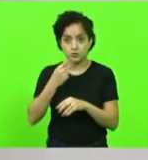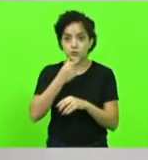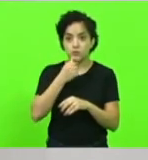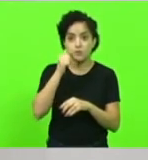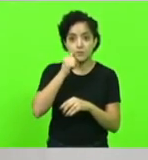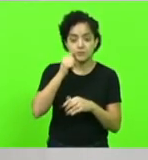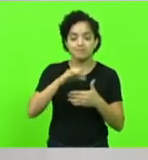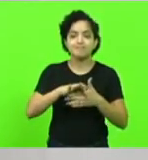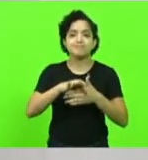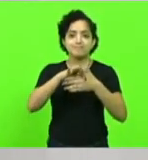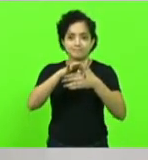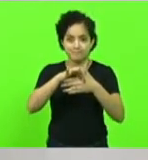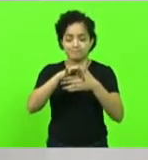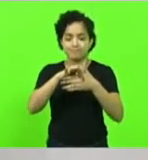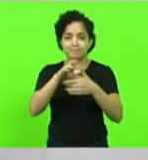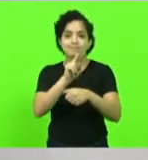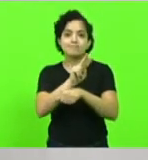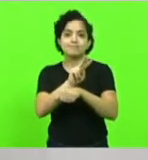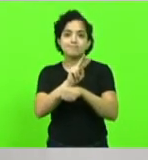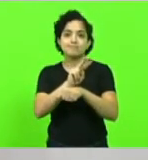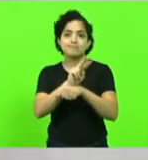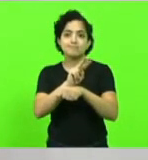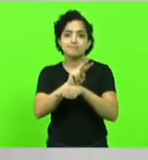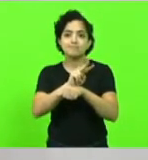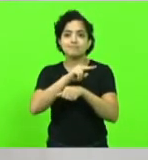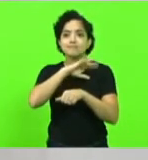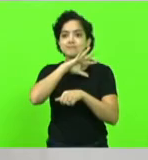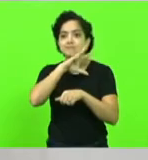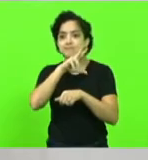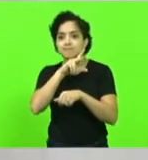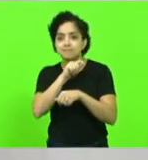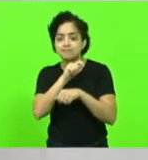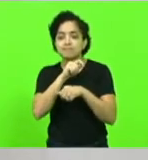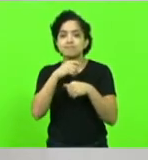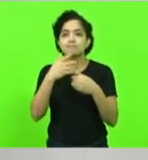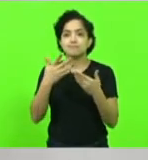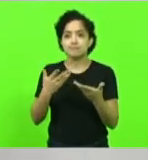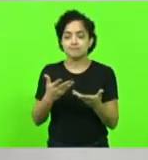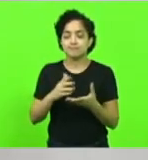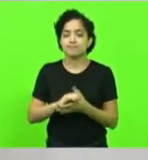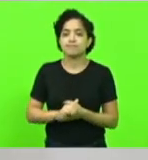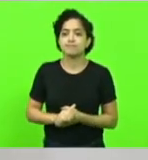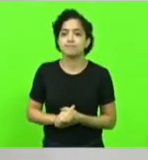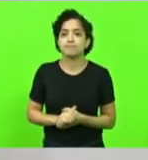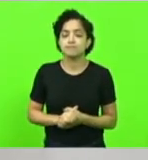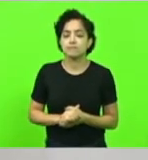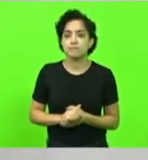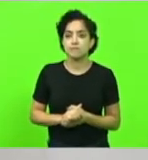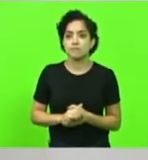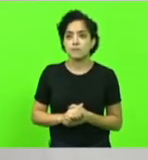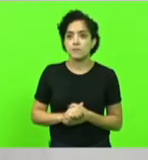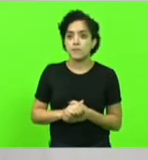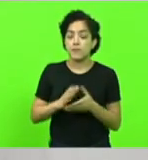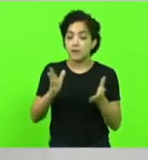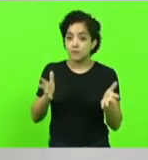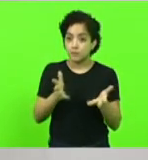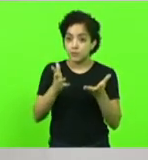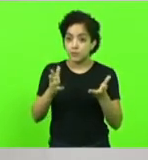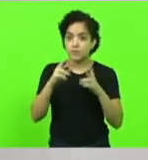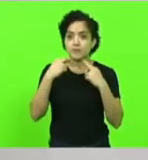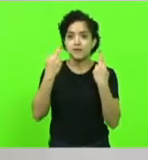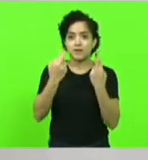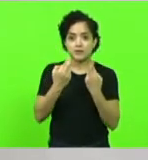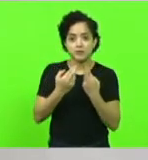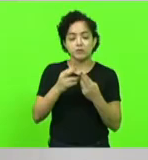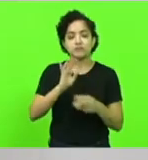líderes da proteção animal de diversos rincões do Estado de Santa Catarina. Promovemos uma reunião